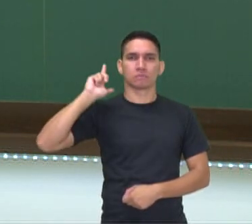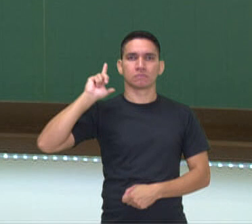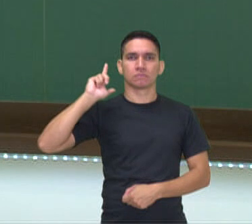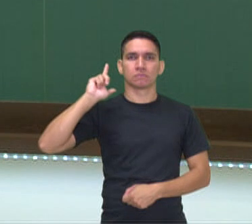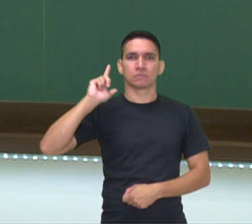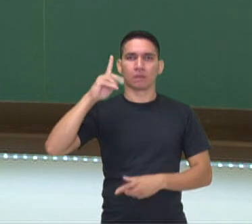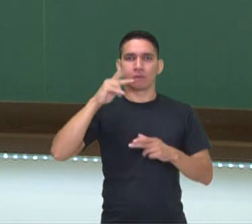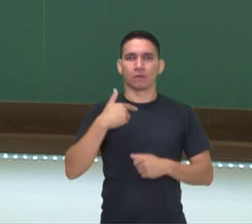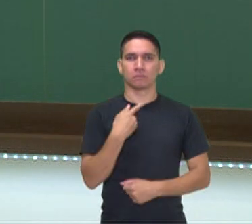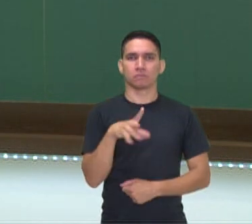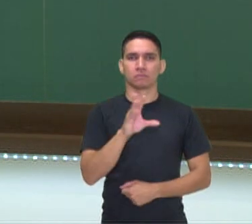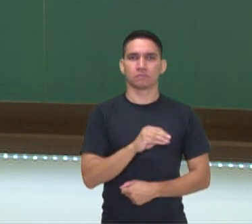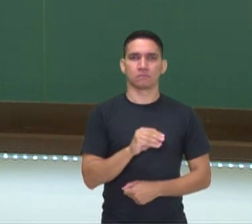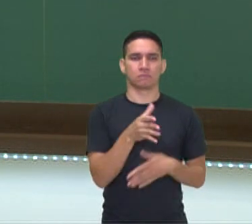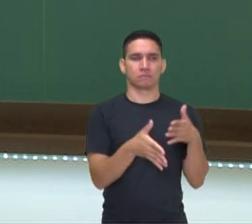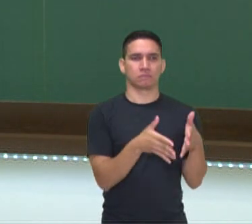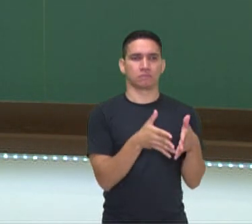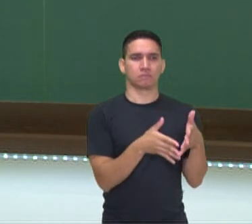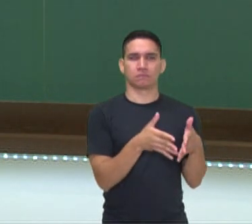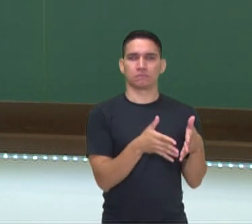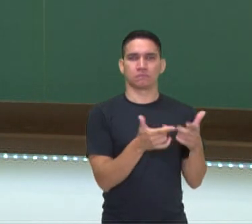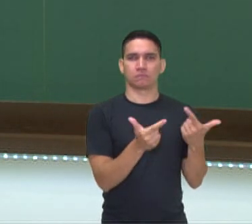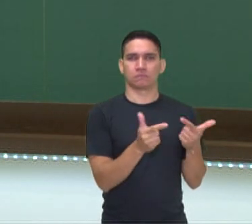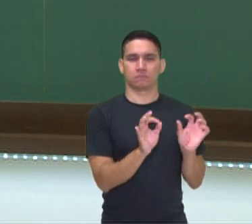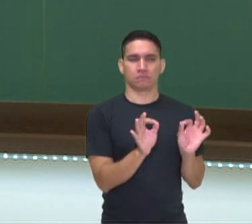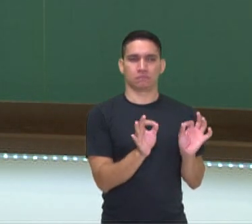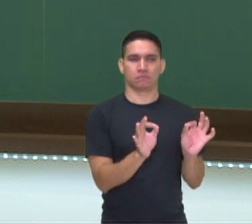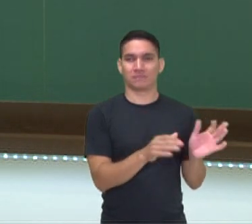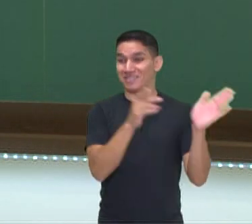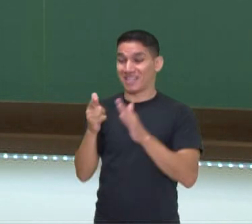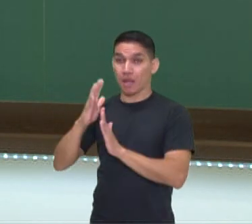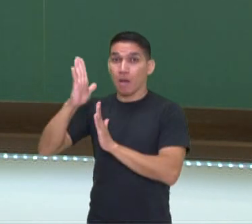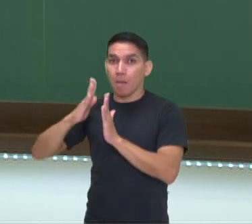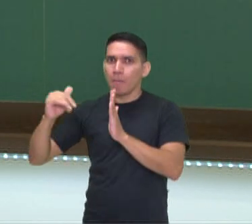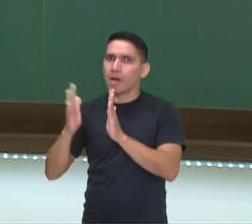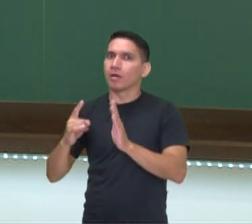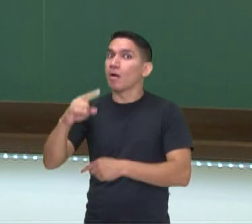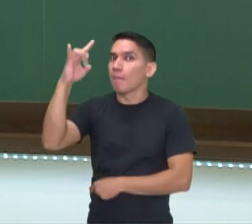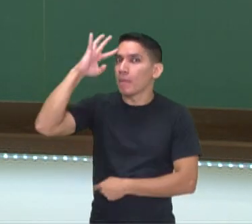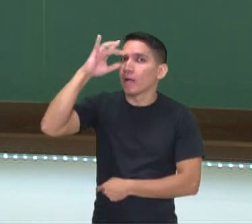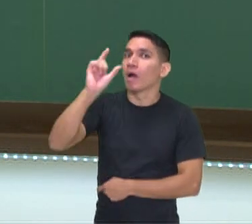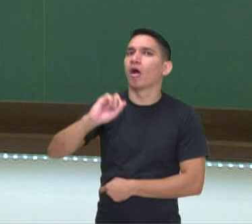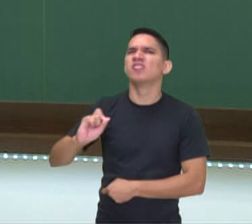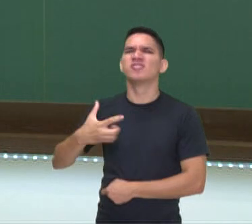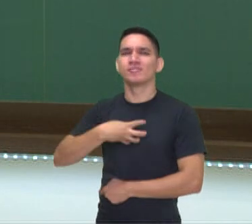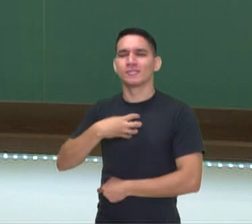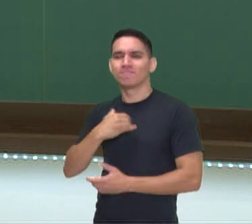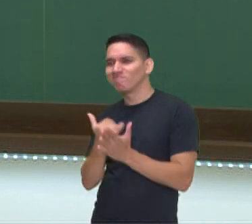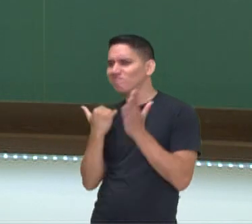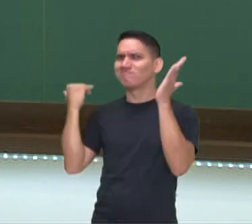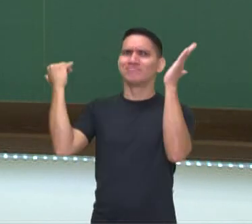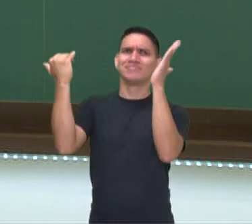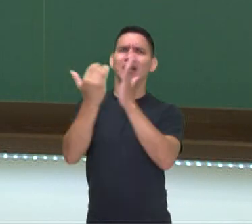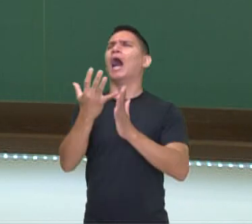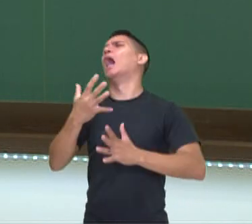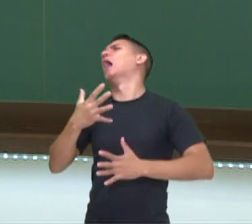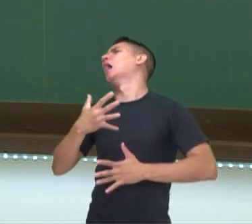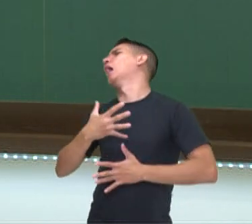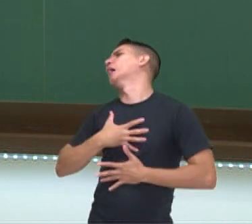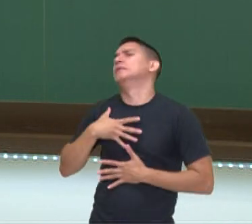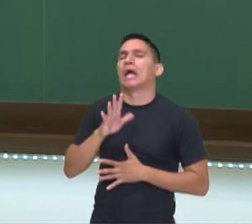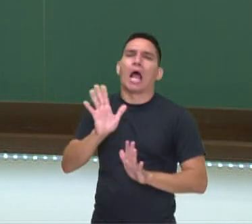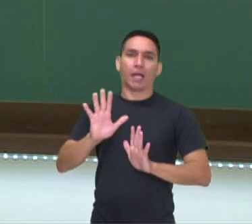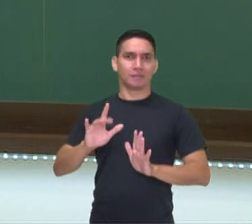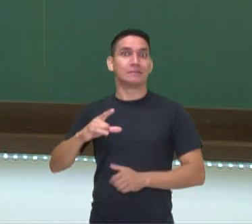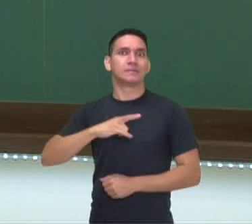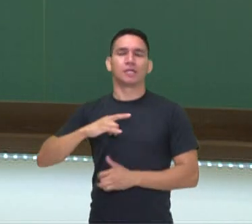Assim como eu estou falando. No Barroco, pense na dramaticidade. Por favor, não faça isso.